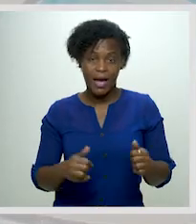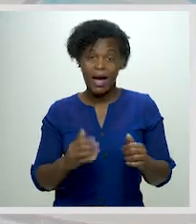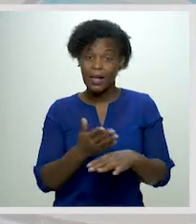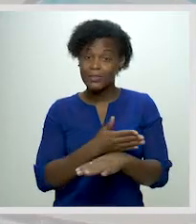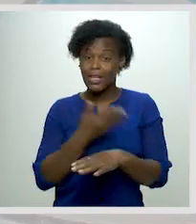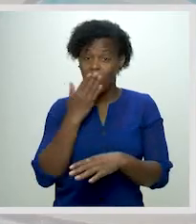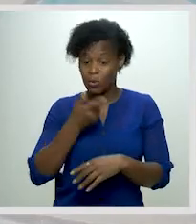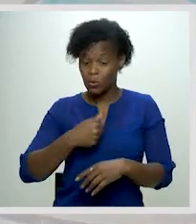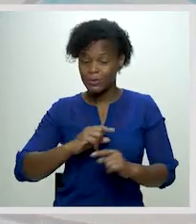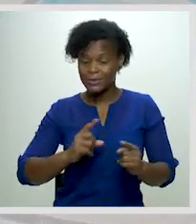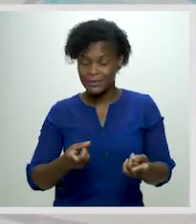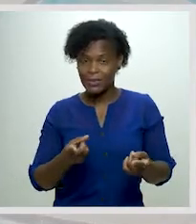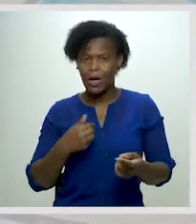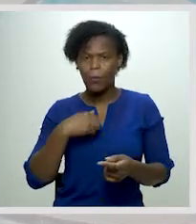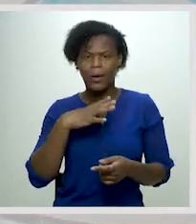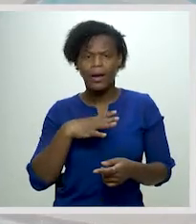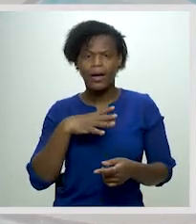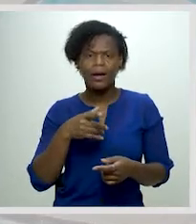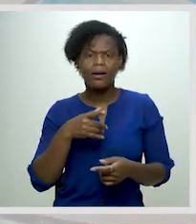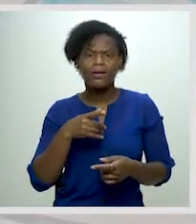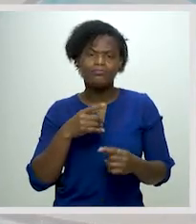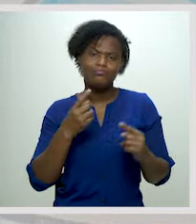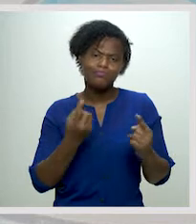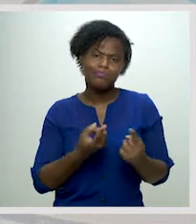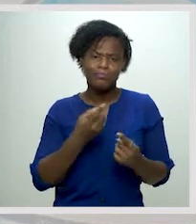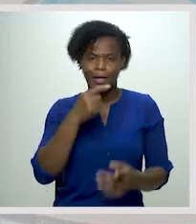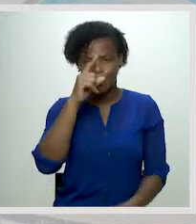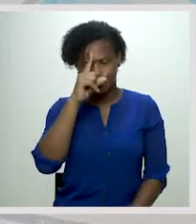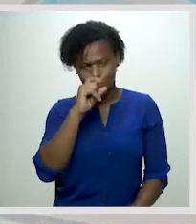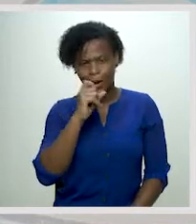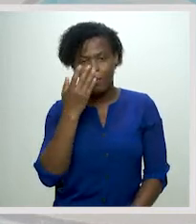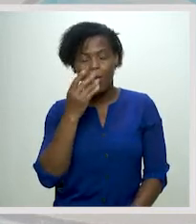de iniciar a nossa aula, queria fazer uma breve